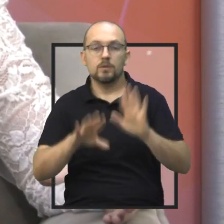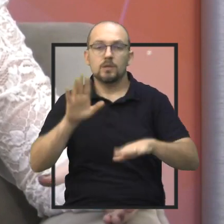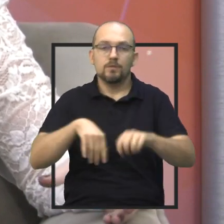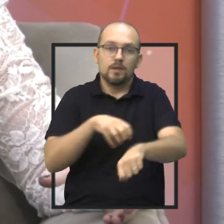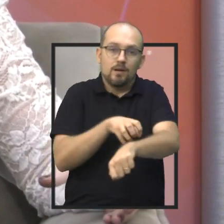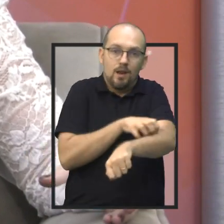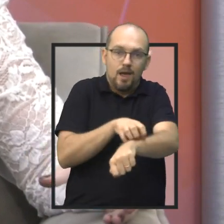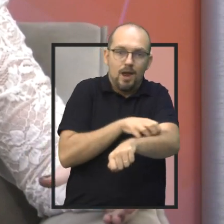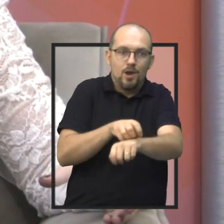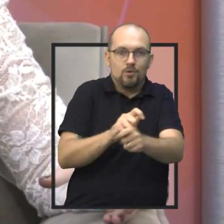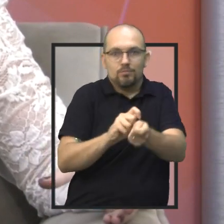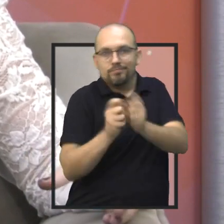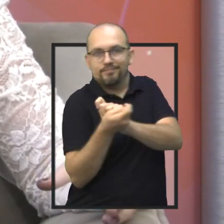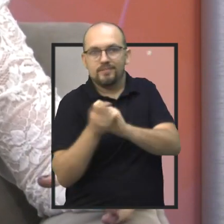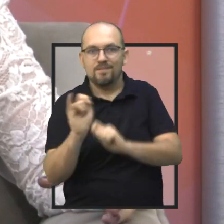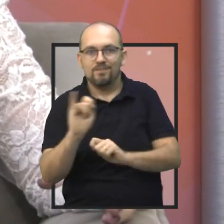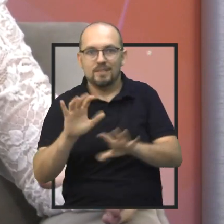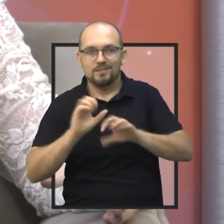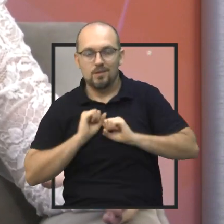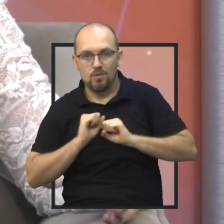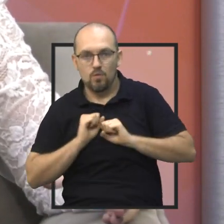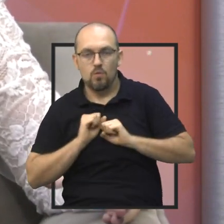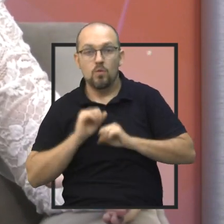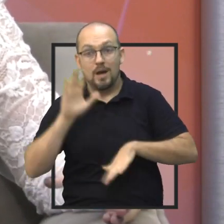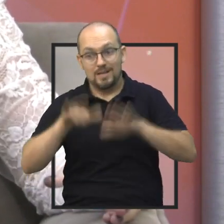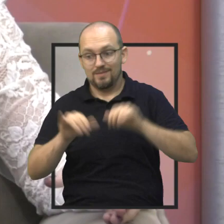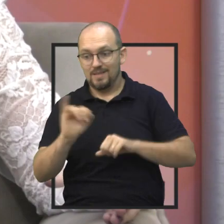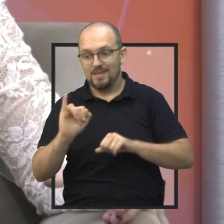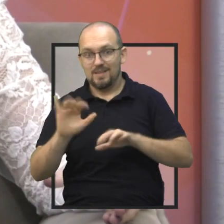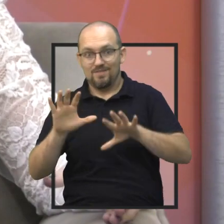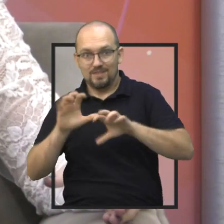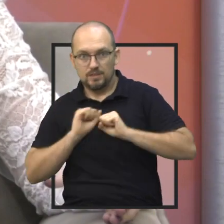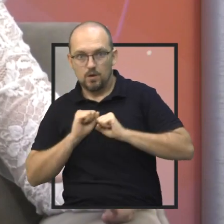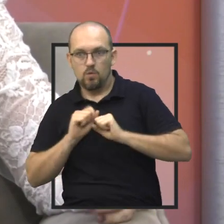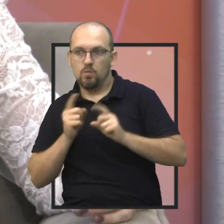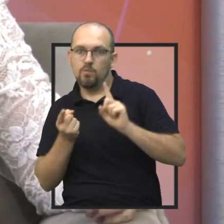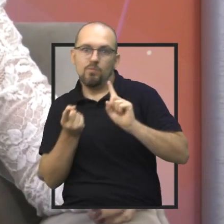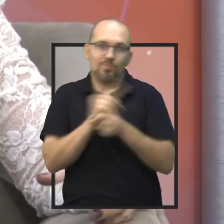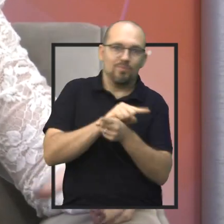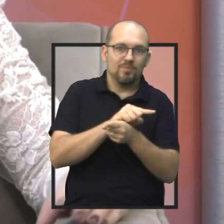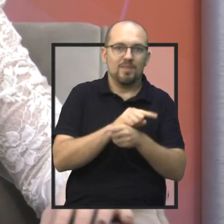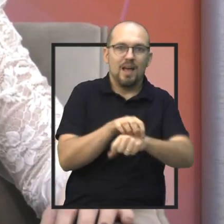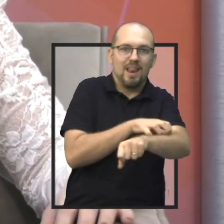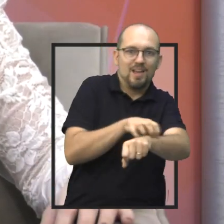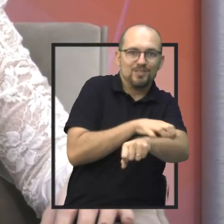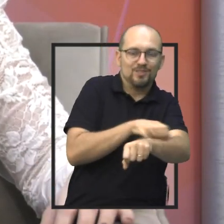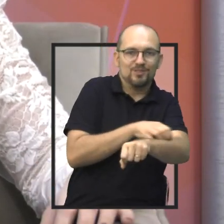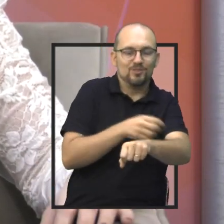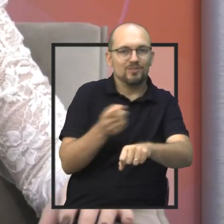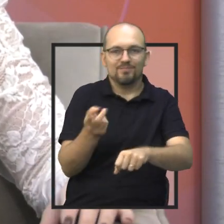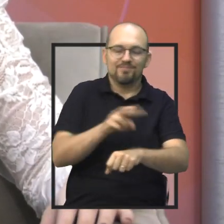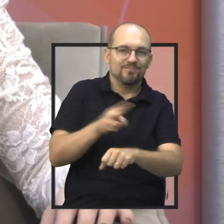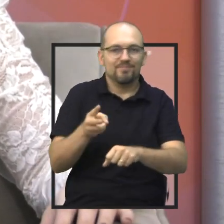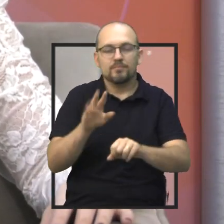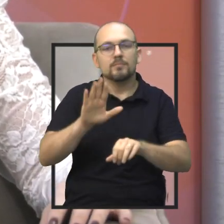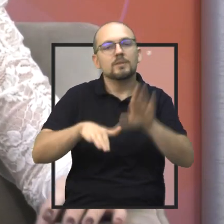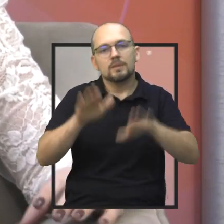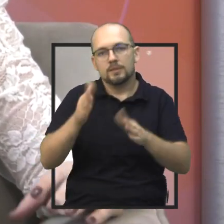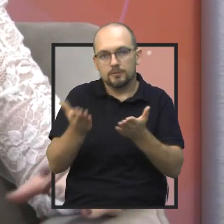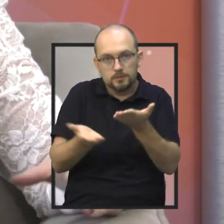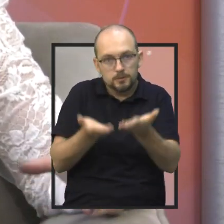e um quadro infeccioso por cima, né? Ou até um quadro infeccioso descompensando um quadro alérgico. Então, o tratamento vai